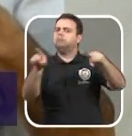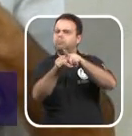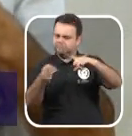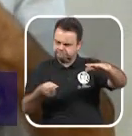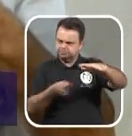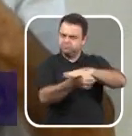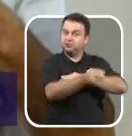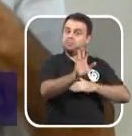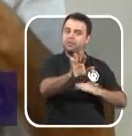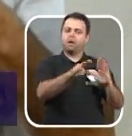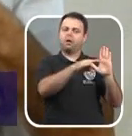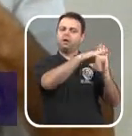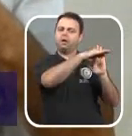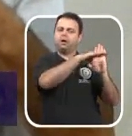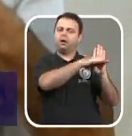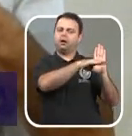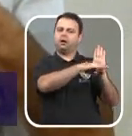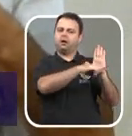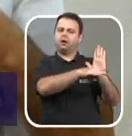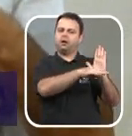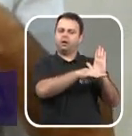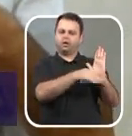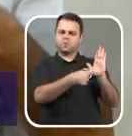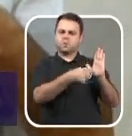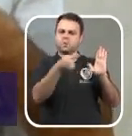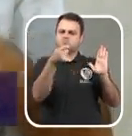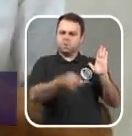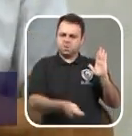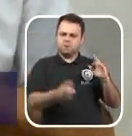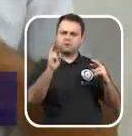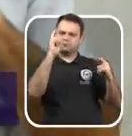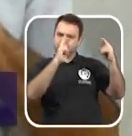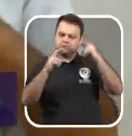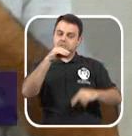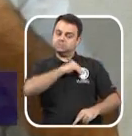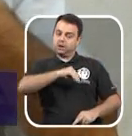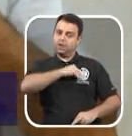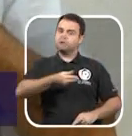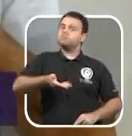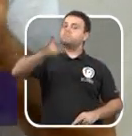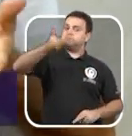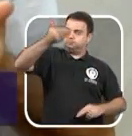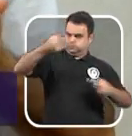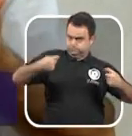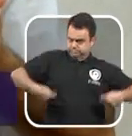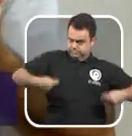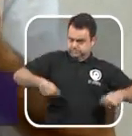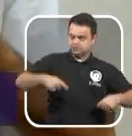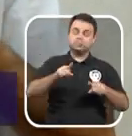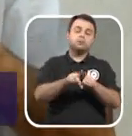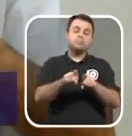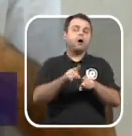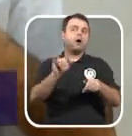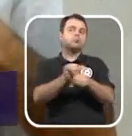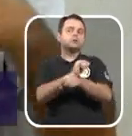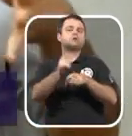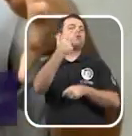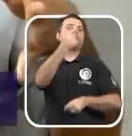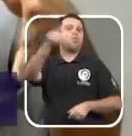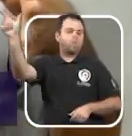com rigor, paga melhor, com edital melhor, com uma fiscalização melhor. E tem uma outra alternativa, essa eu prefiro,